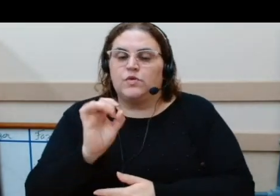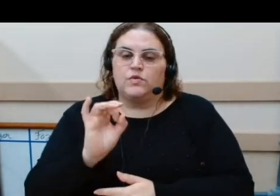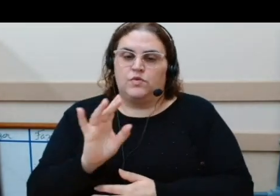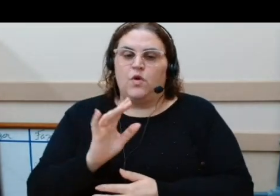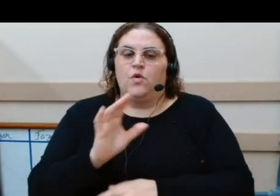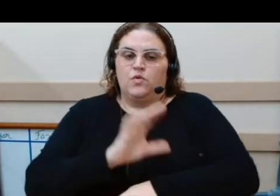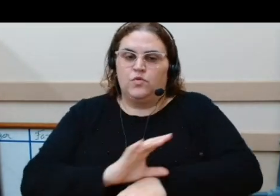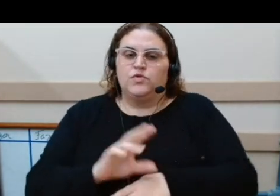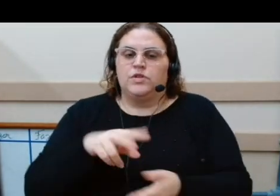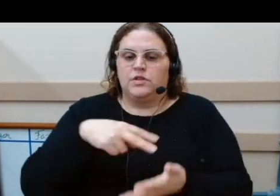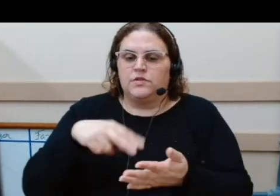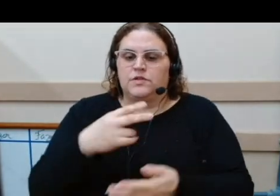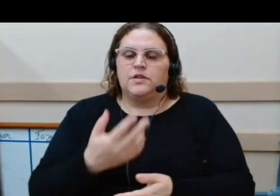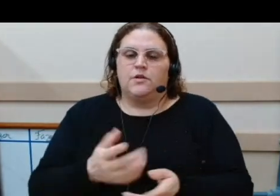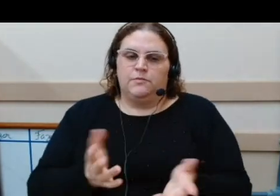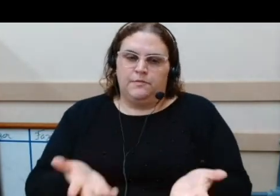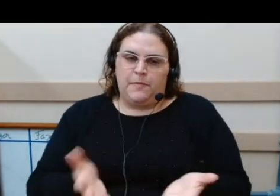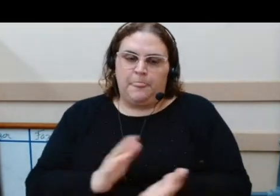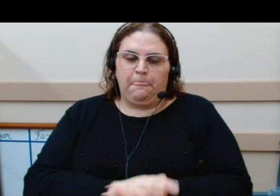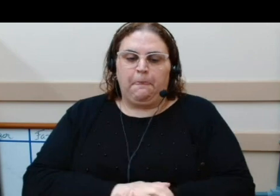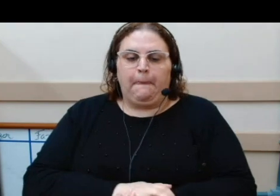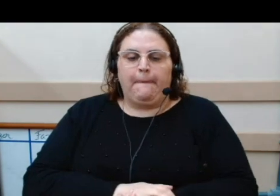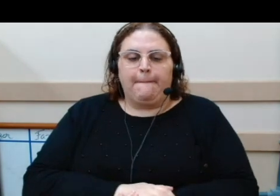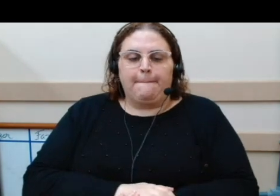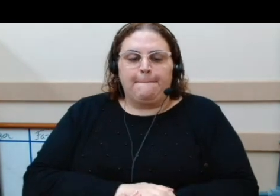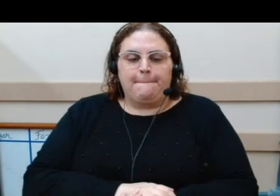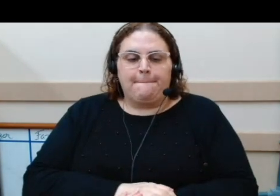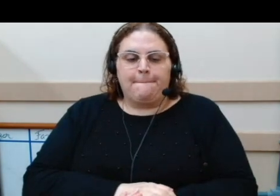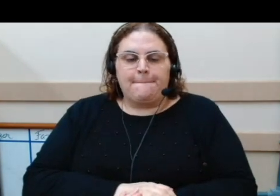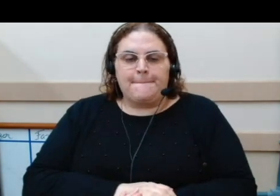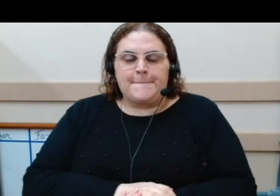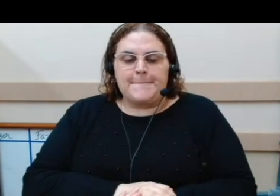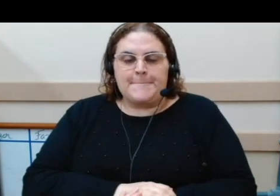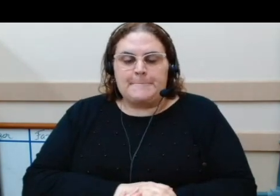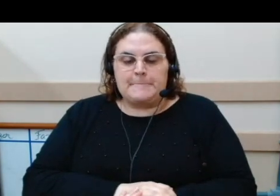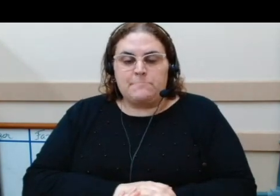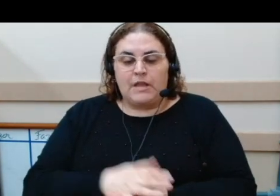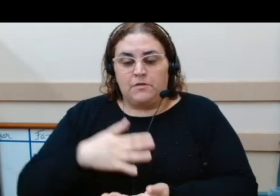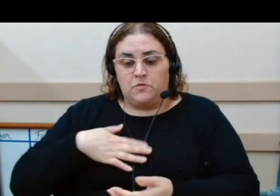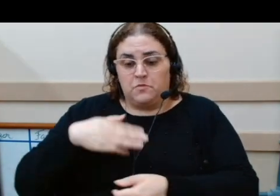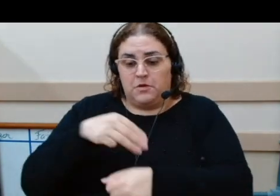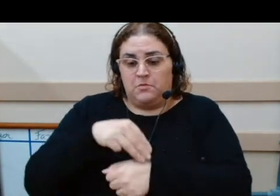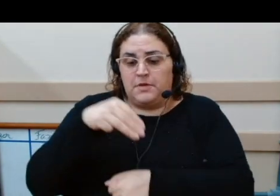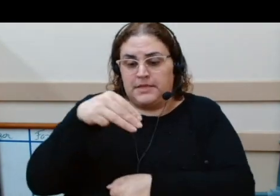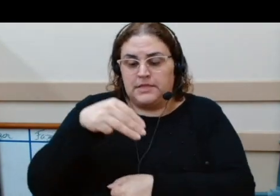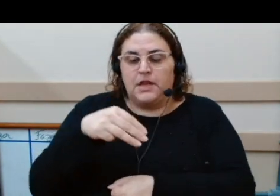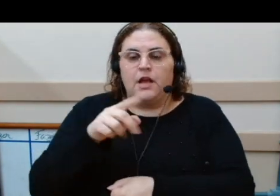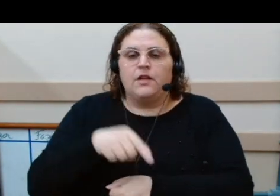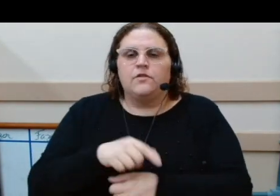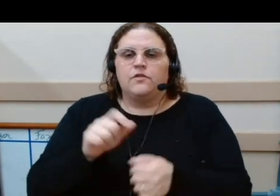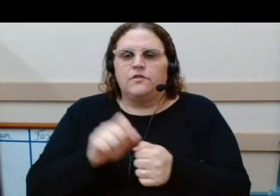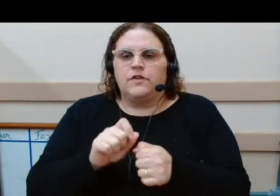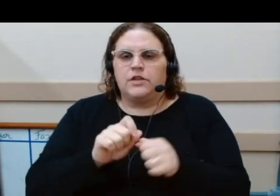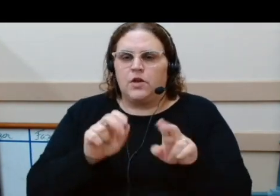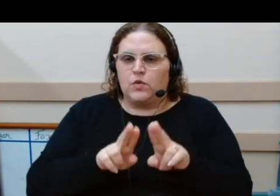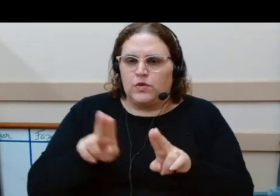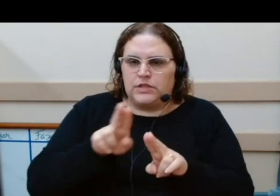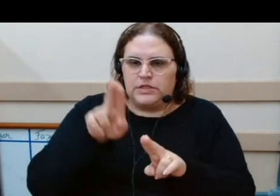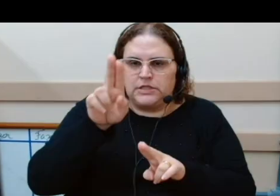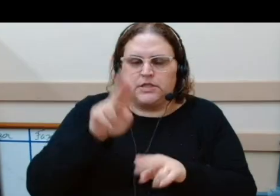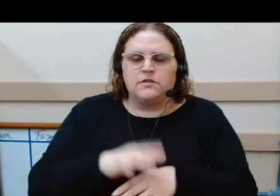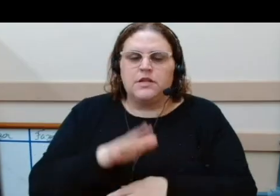então Eh meu mestrado na Unisinos na área da